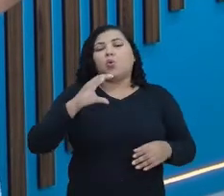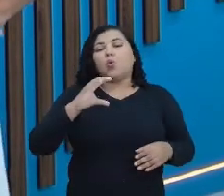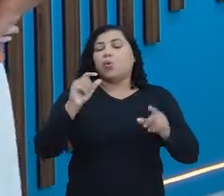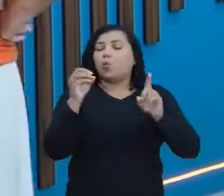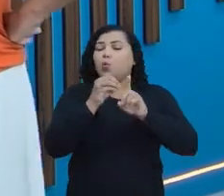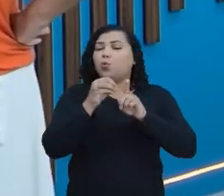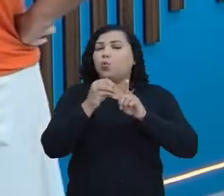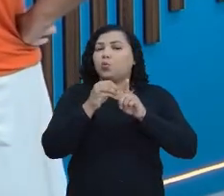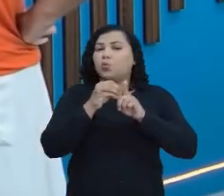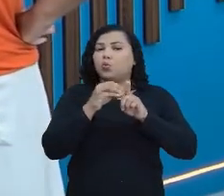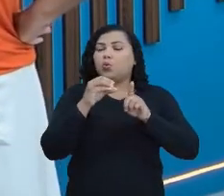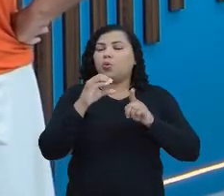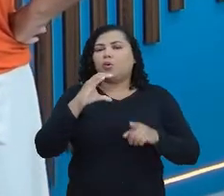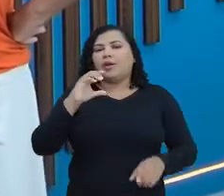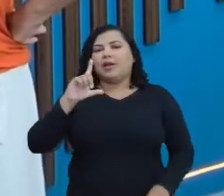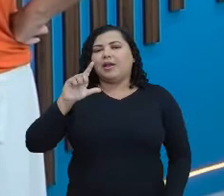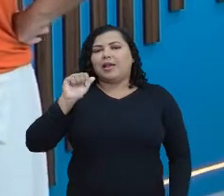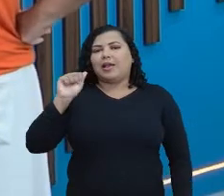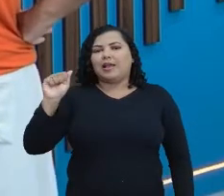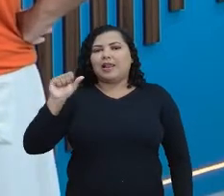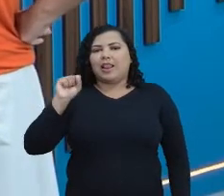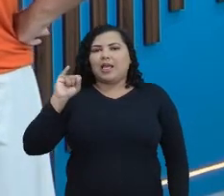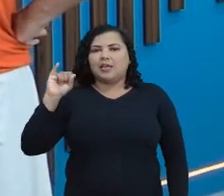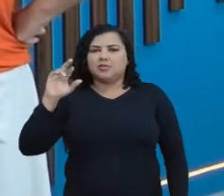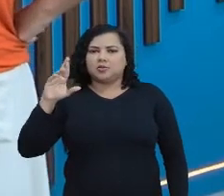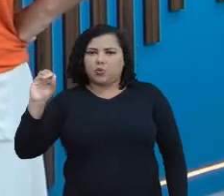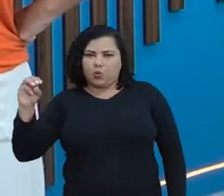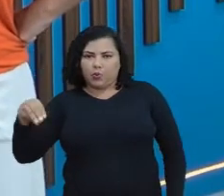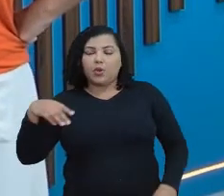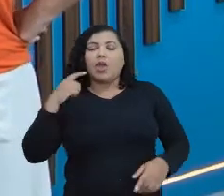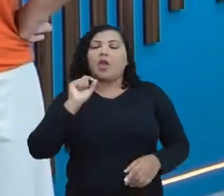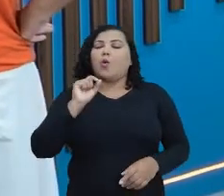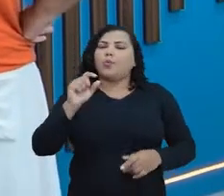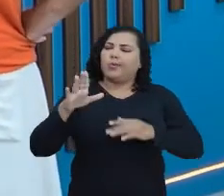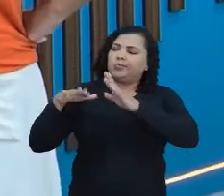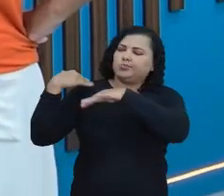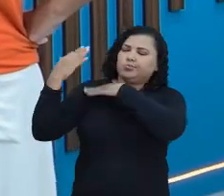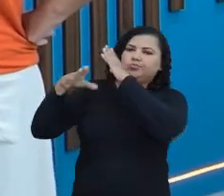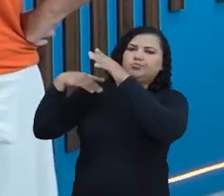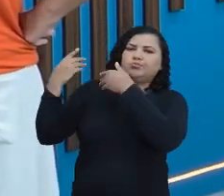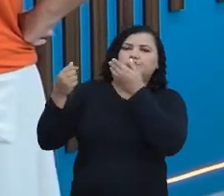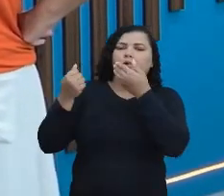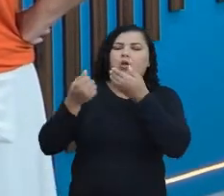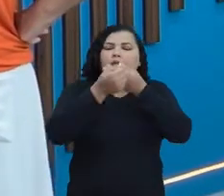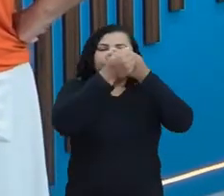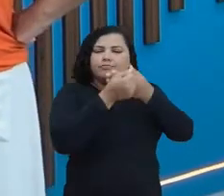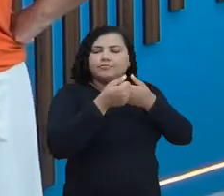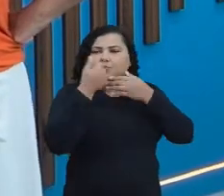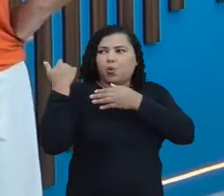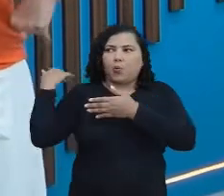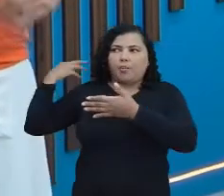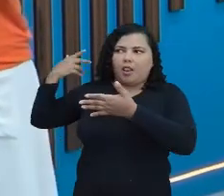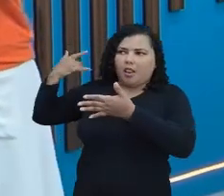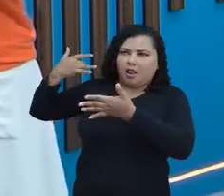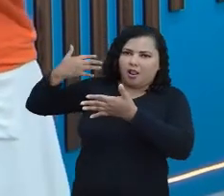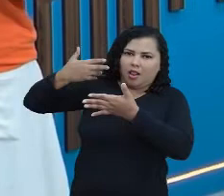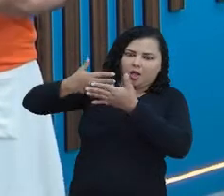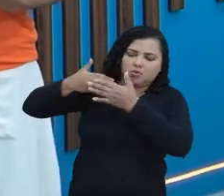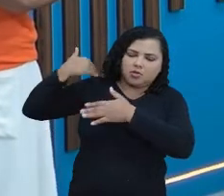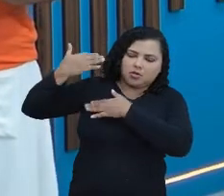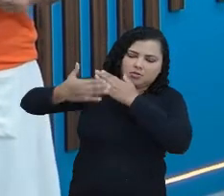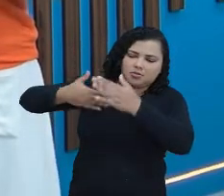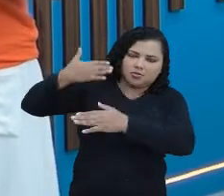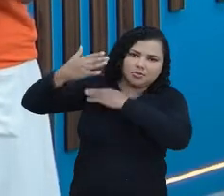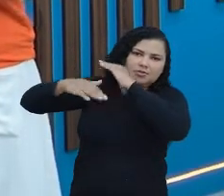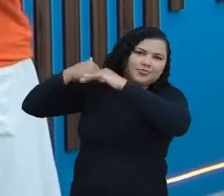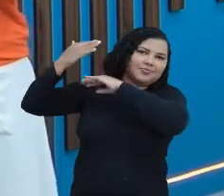mesmo, são, na verdade, uma evolução grande desses primeiros. E que a gente só tinha texto